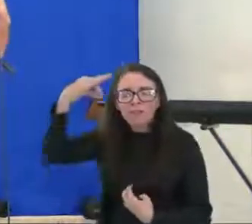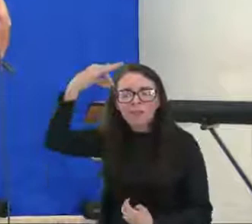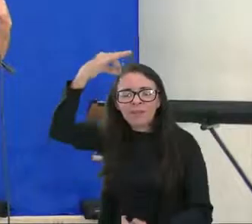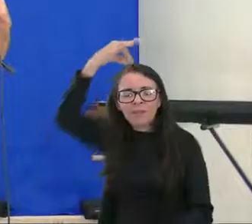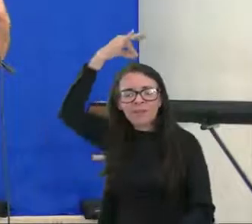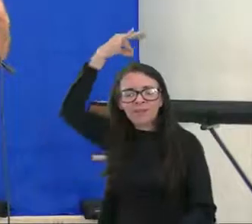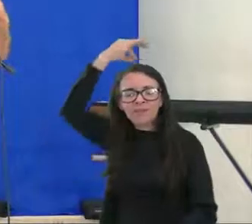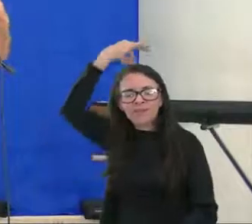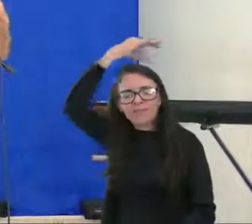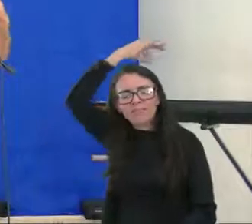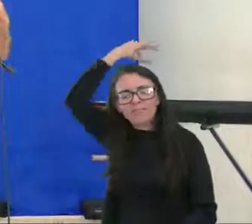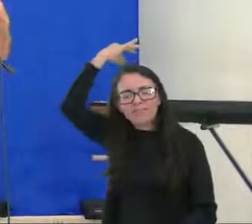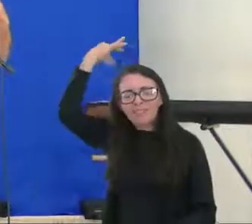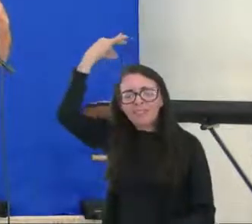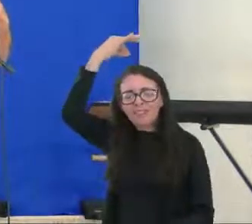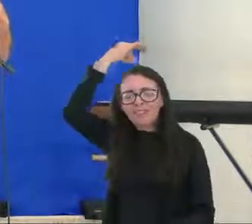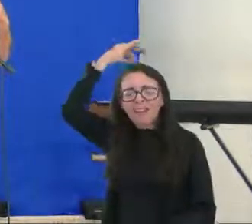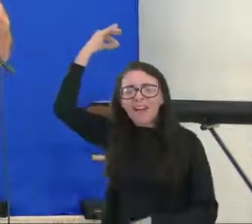tá?